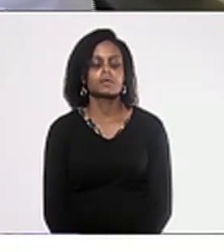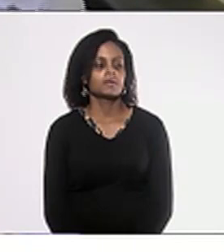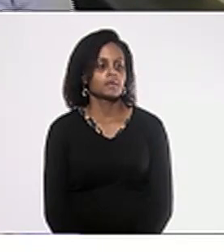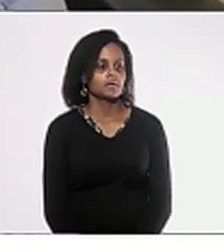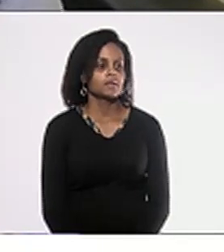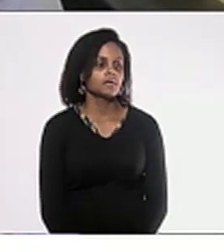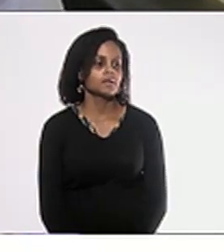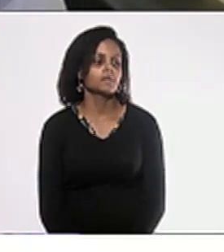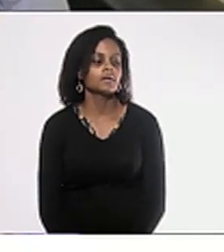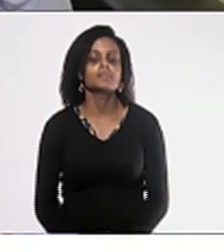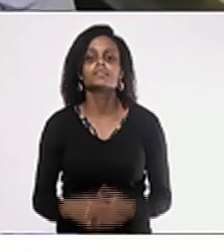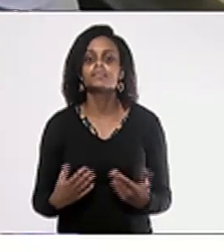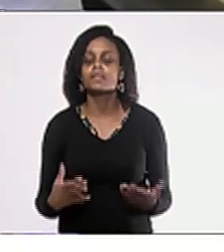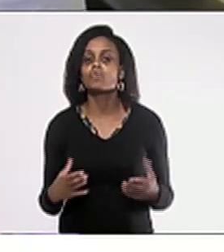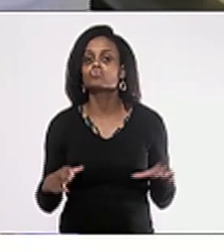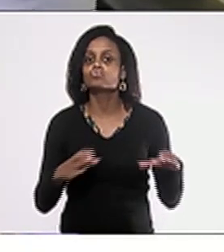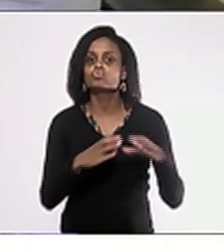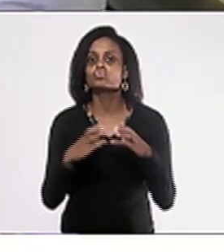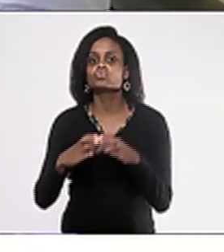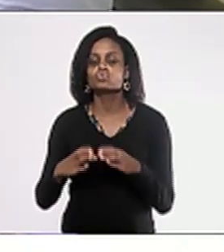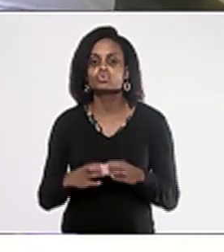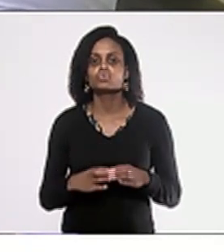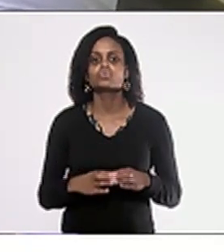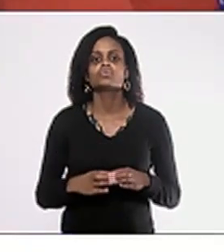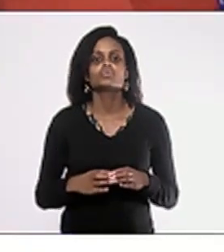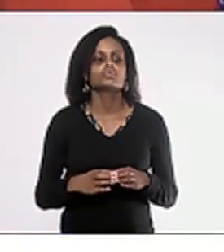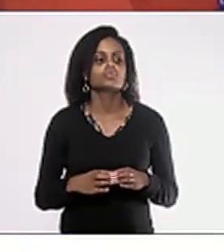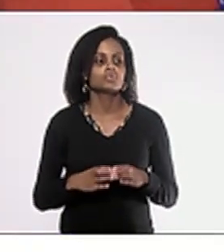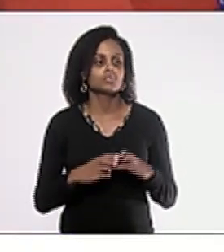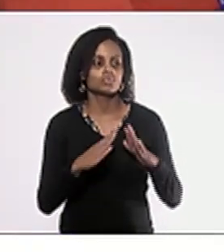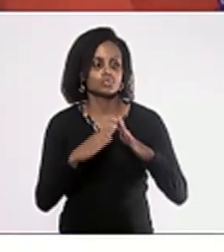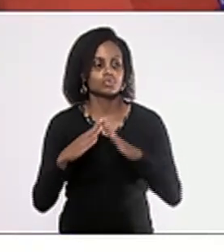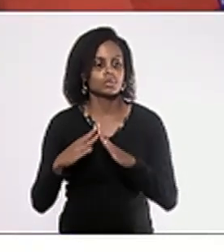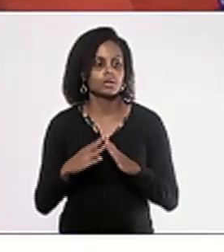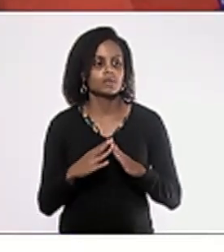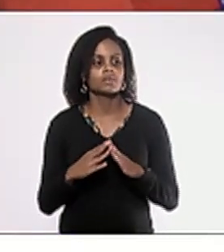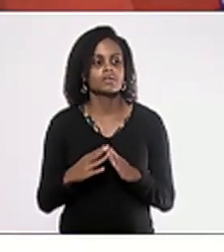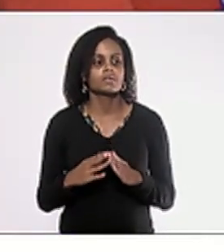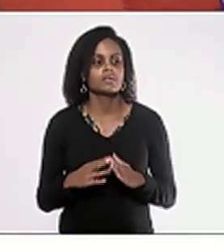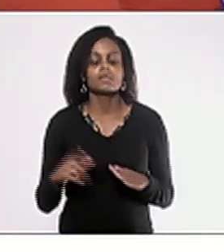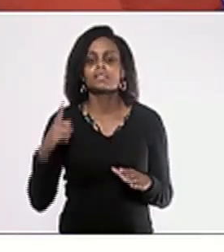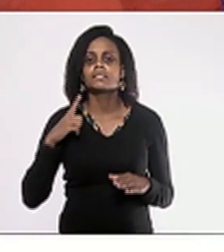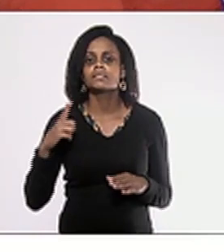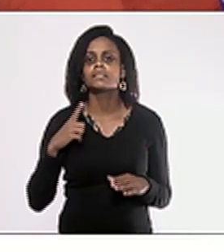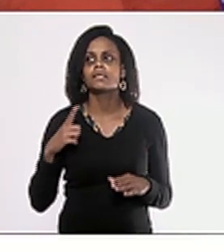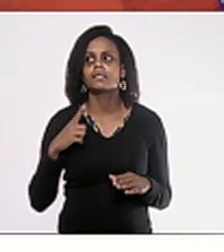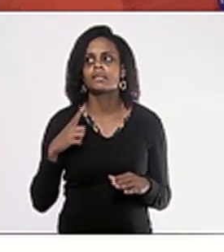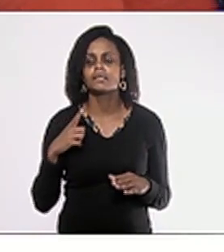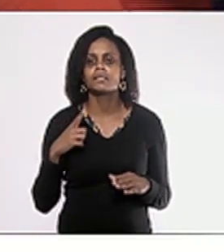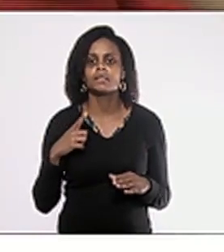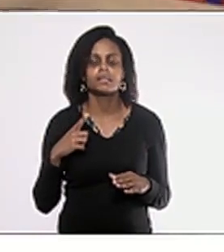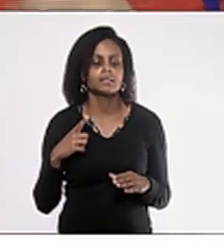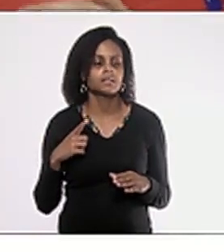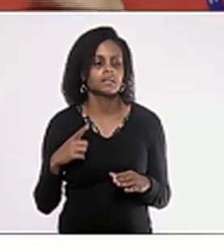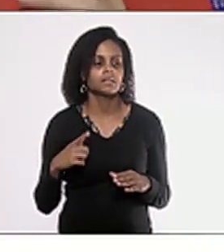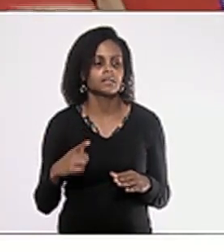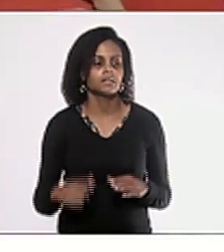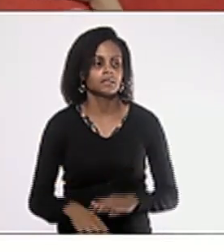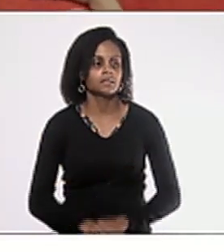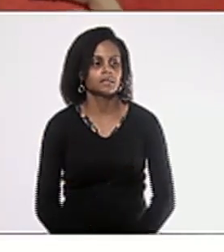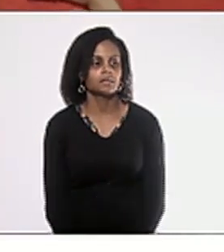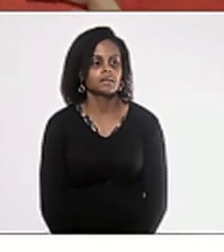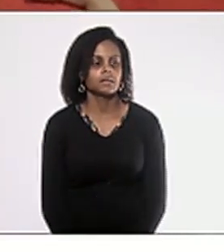Então, nos conjuntos habitacionais, existe uma orientação de